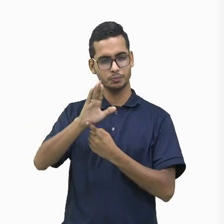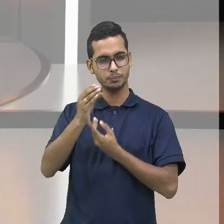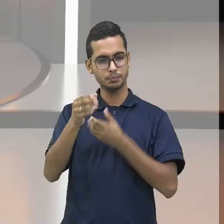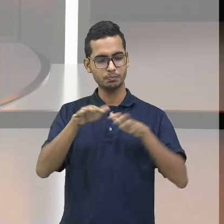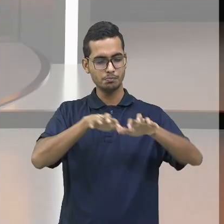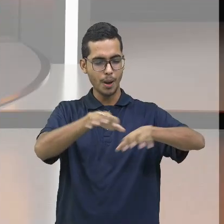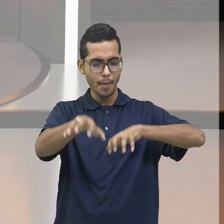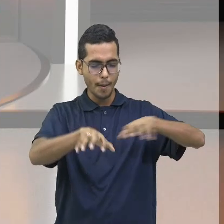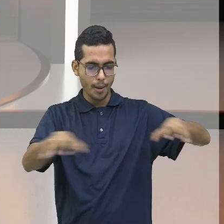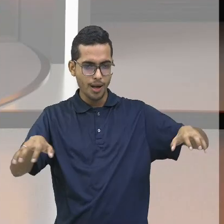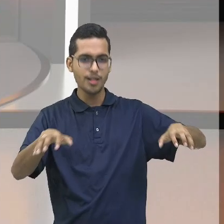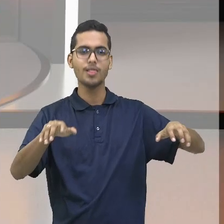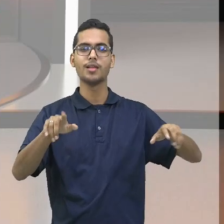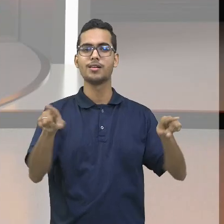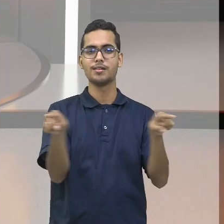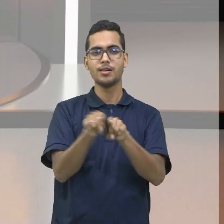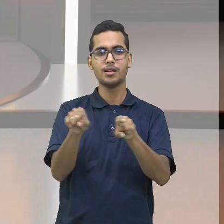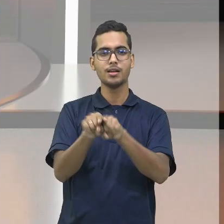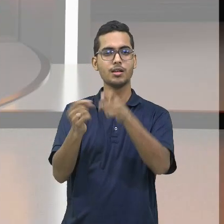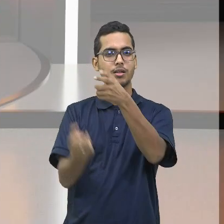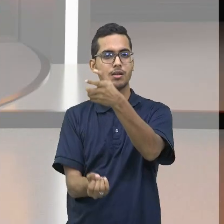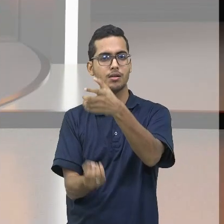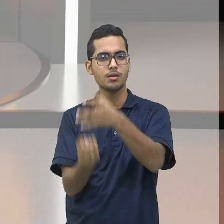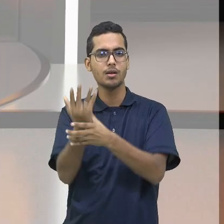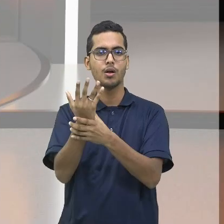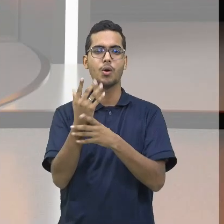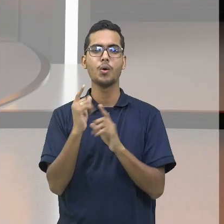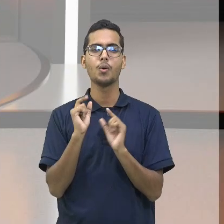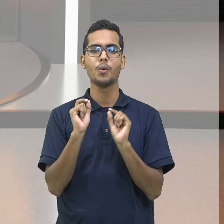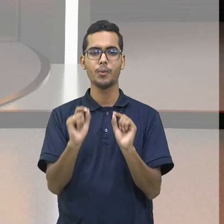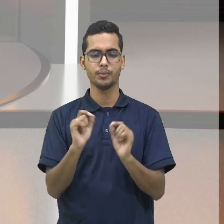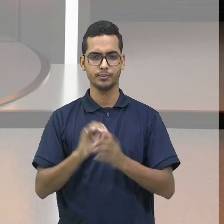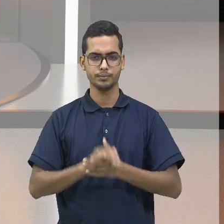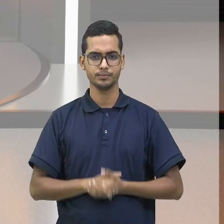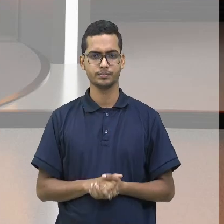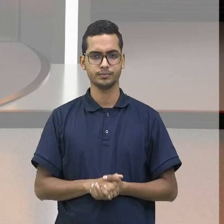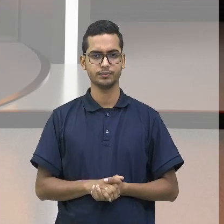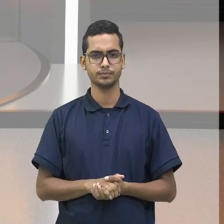a formação que